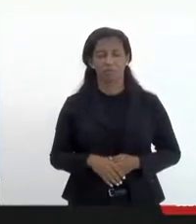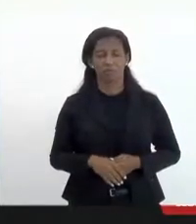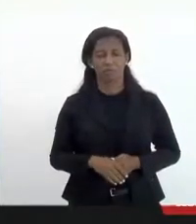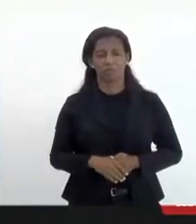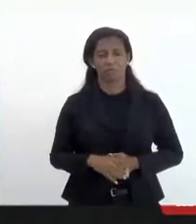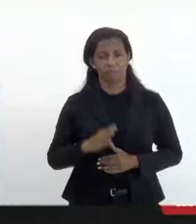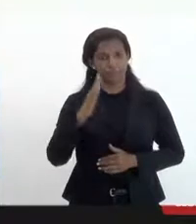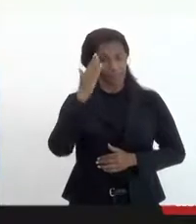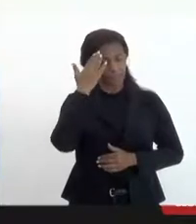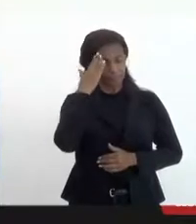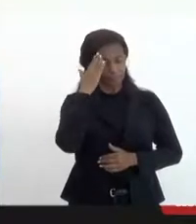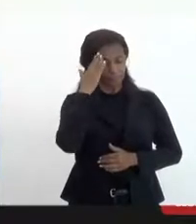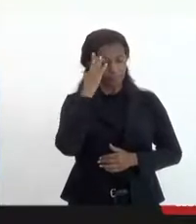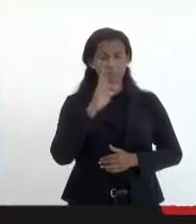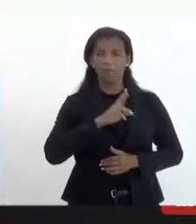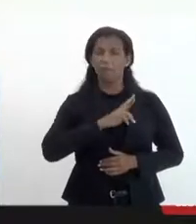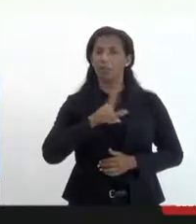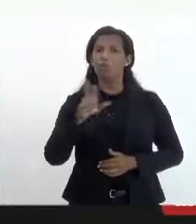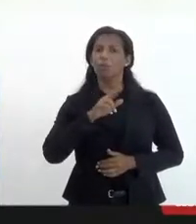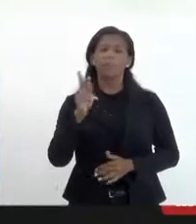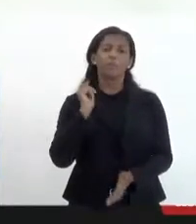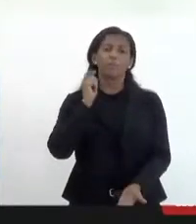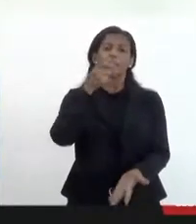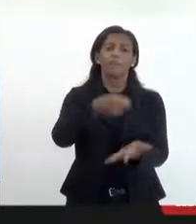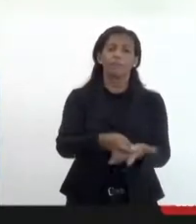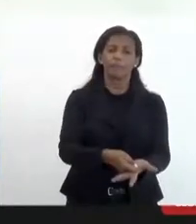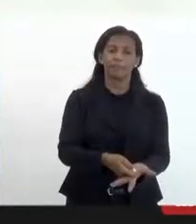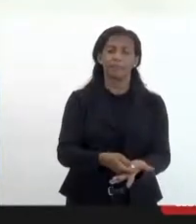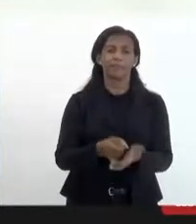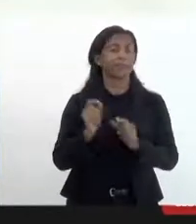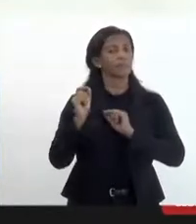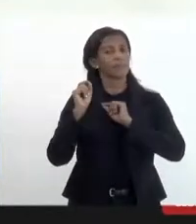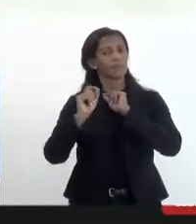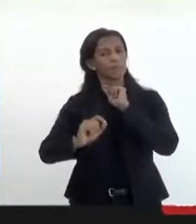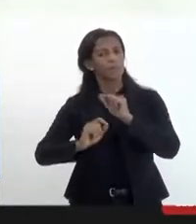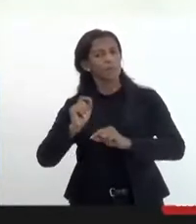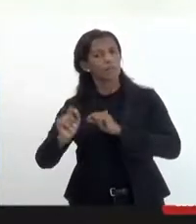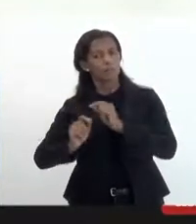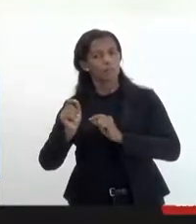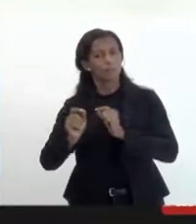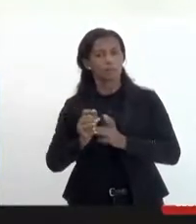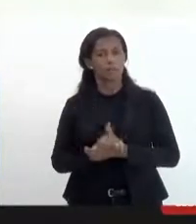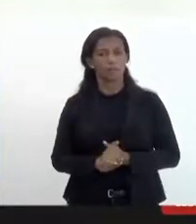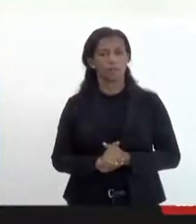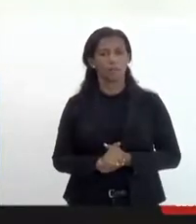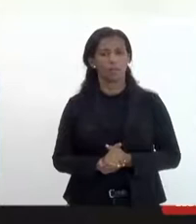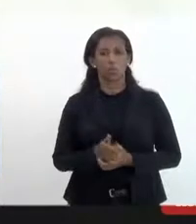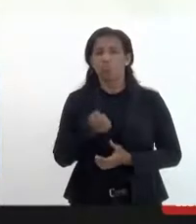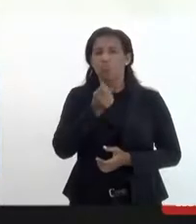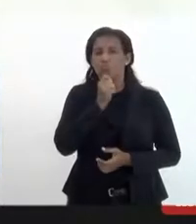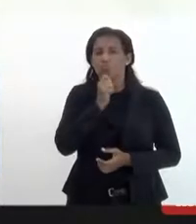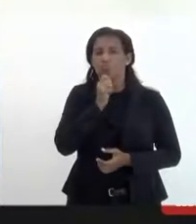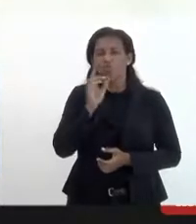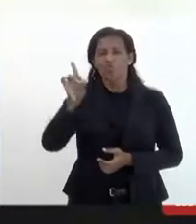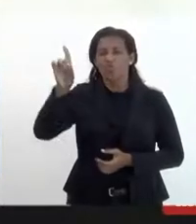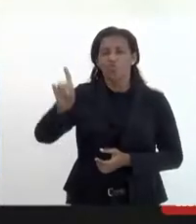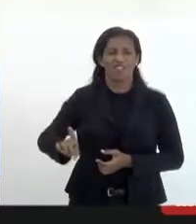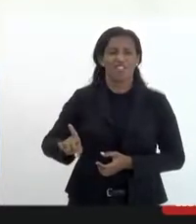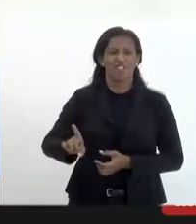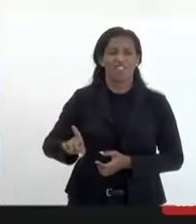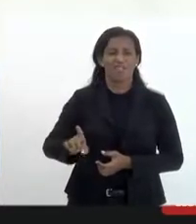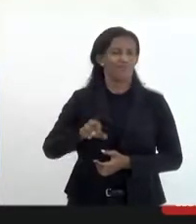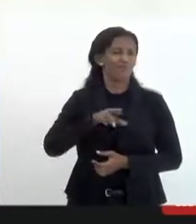não é pagar aquilo que não se tem direito. Isso não é